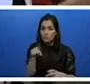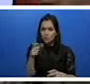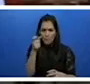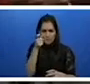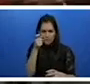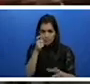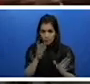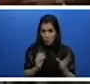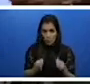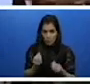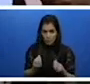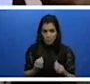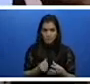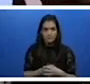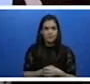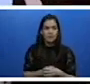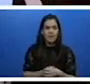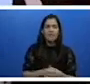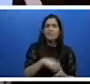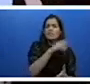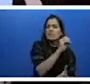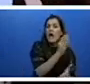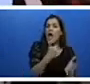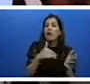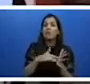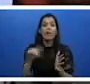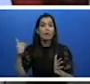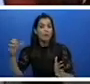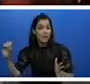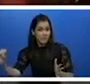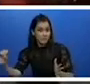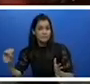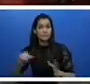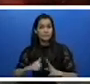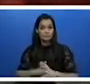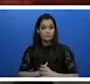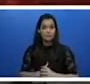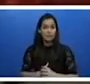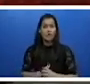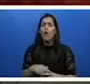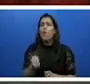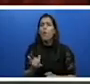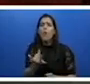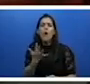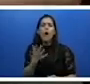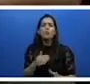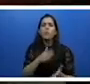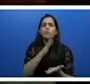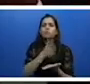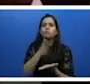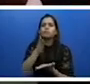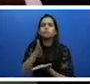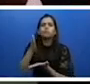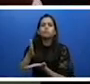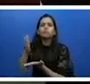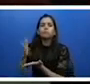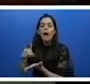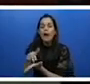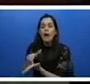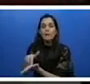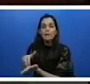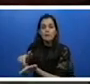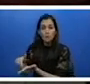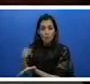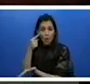observar. Começa no 0, vai até o 10. De quanto em quanto eu estou